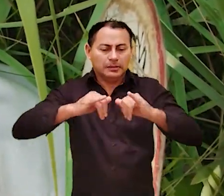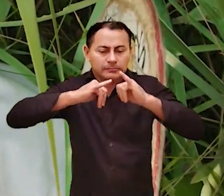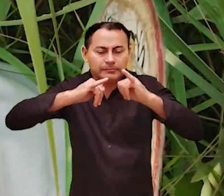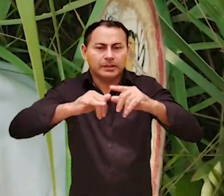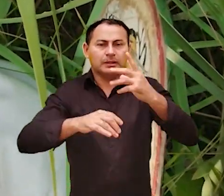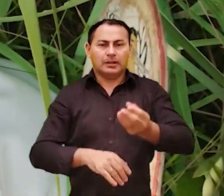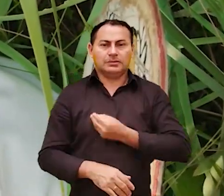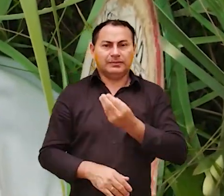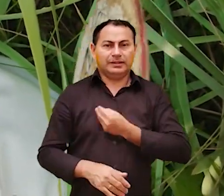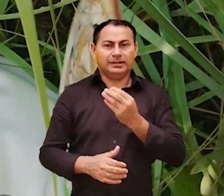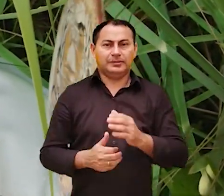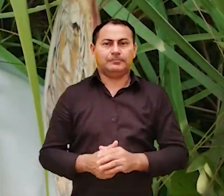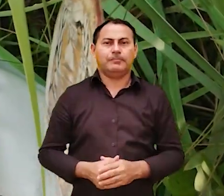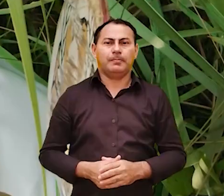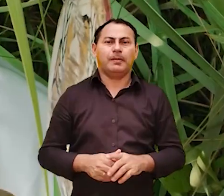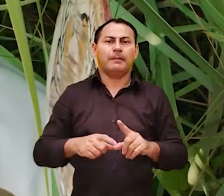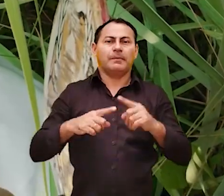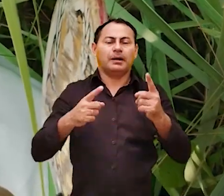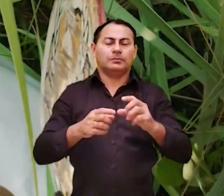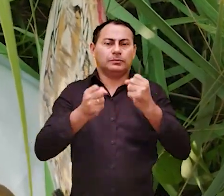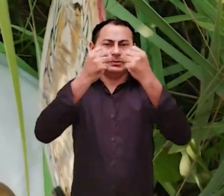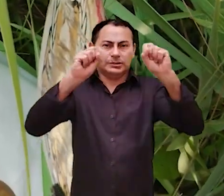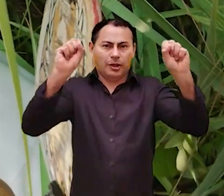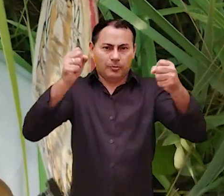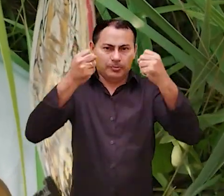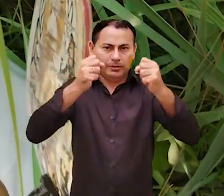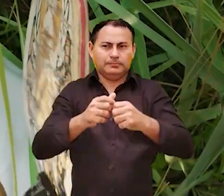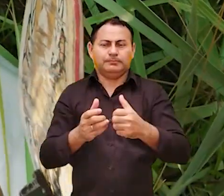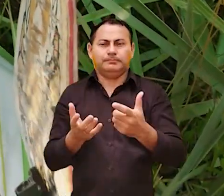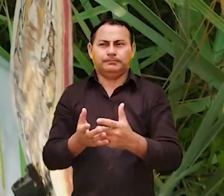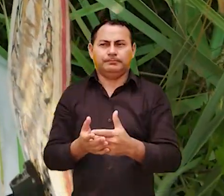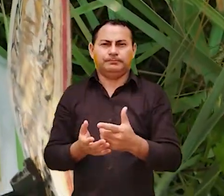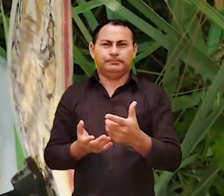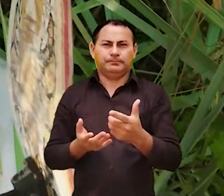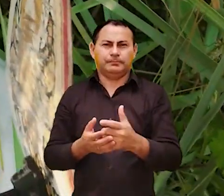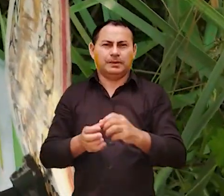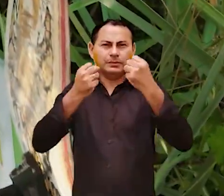que ele plantou no jardim da sua vida. No entanto, os salmos